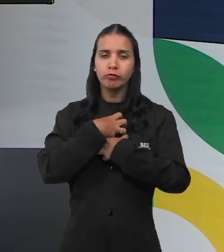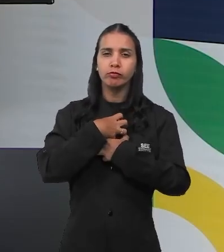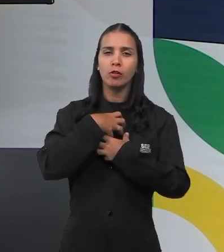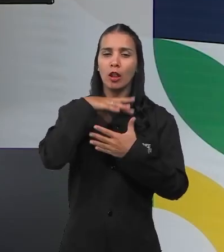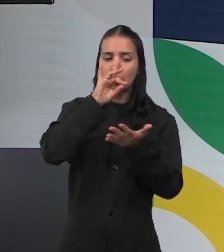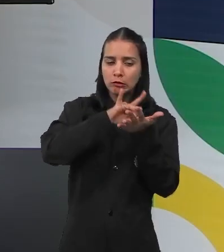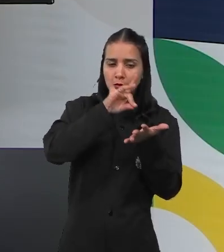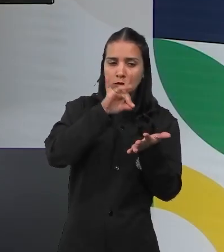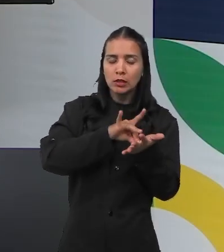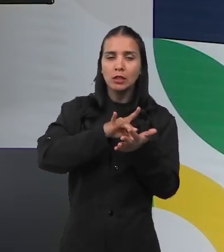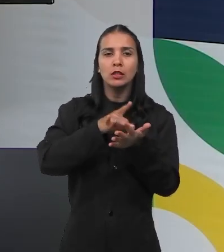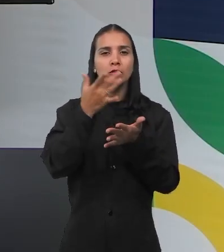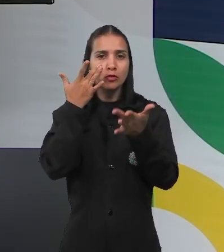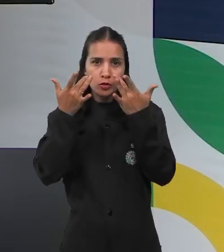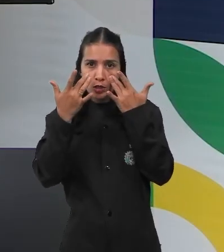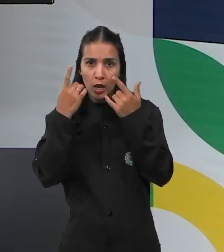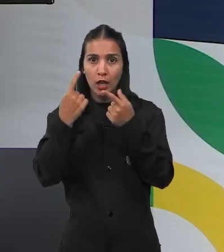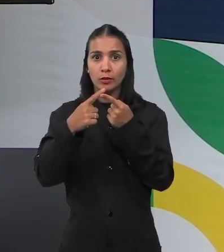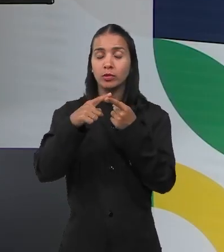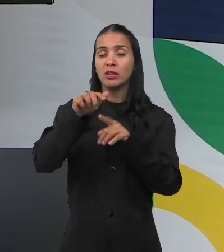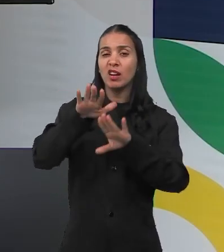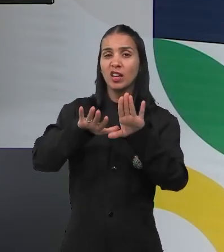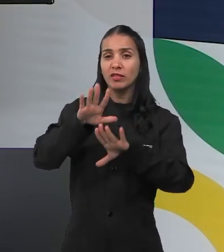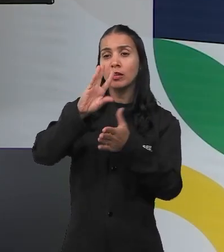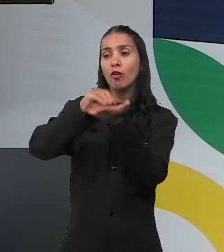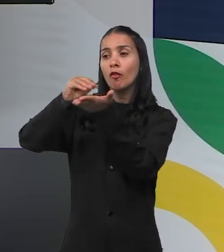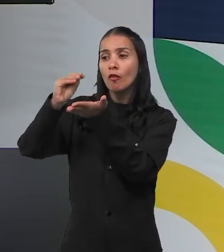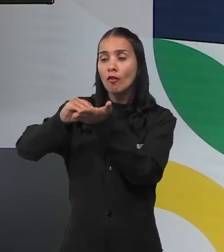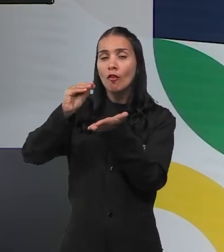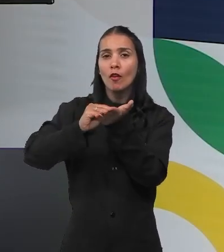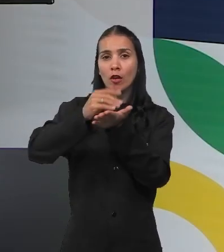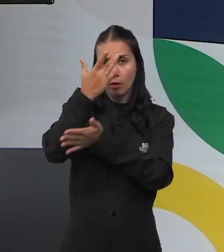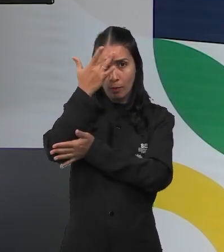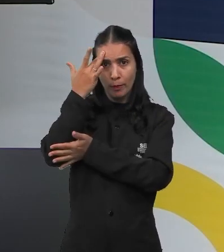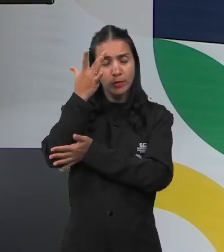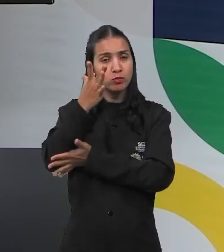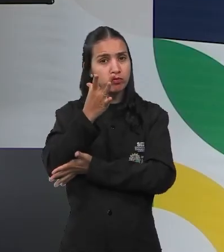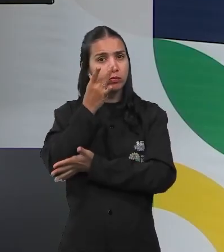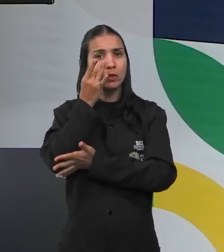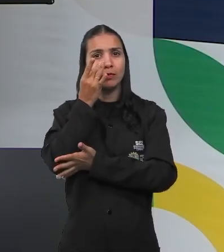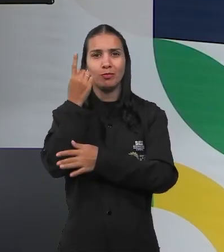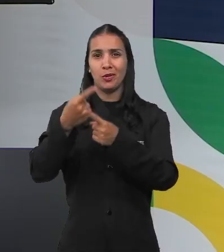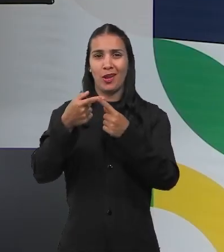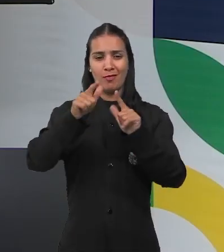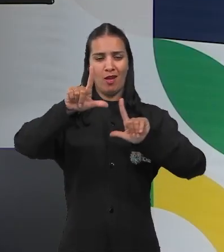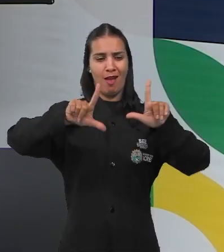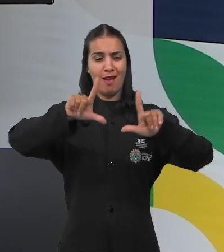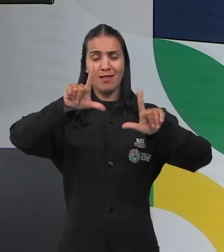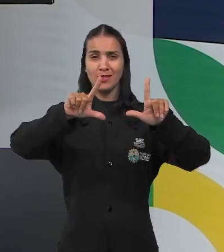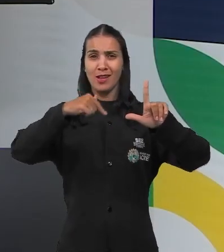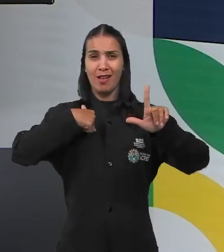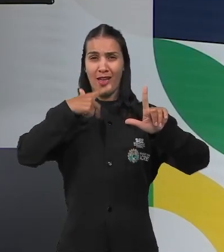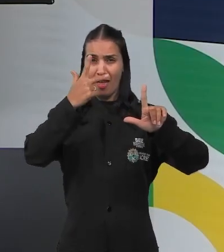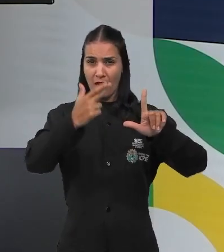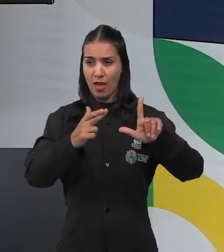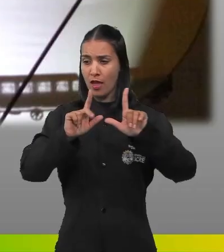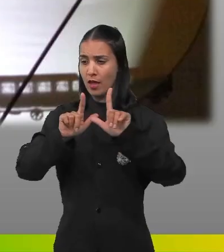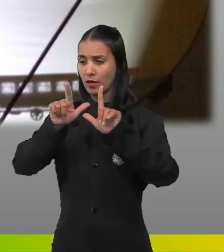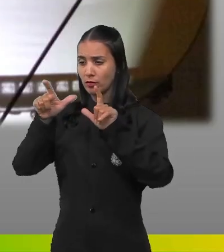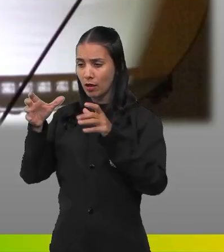da energia do público, essa energia viva, que geralmente com a tela não é a mesma coisa.